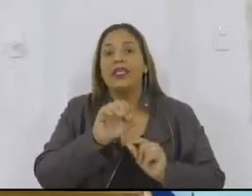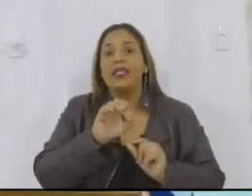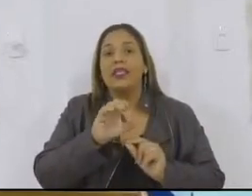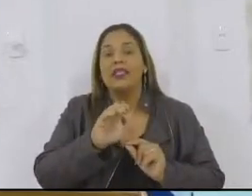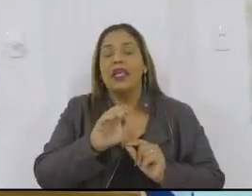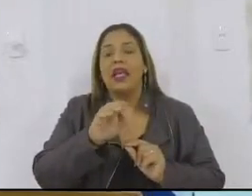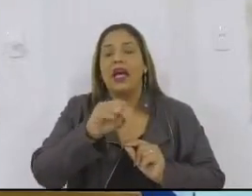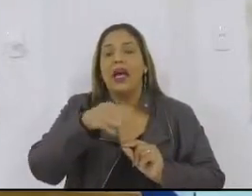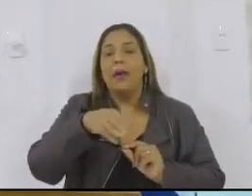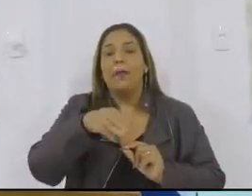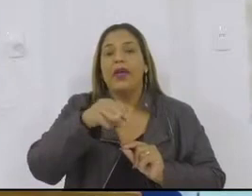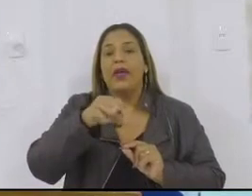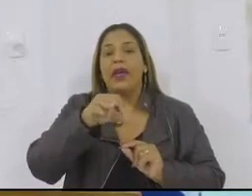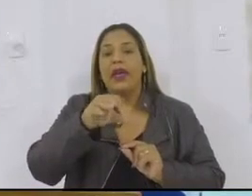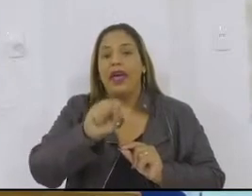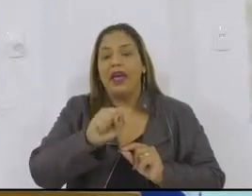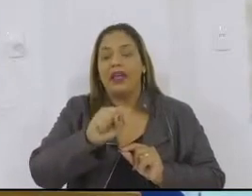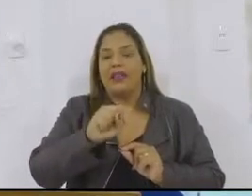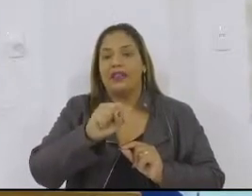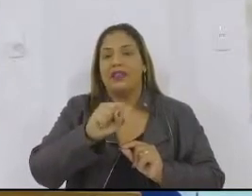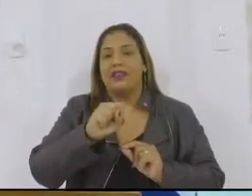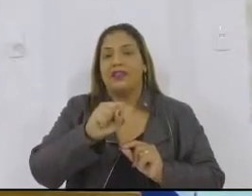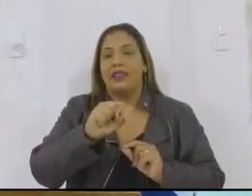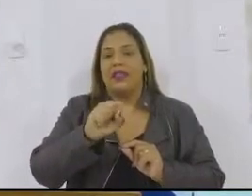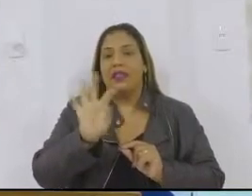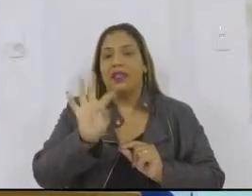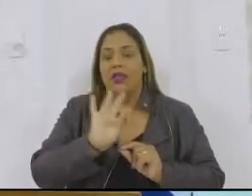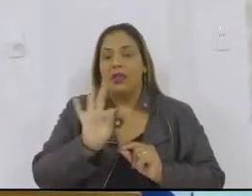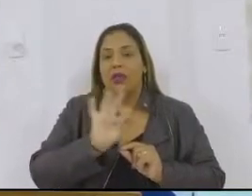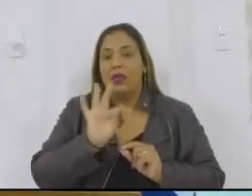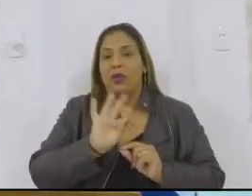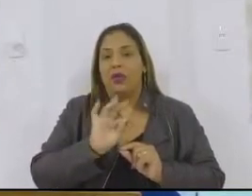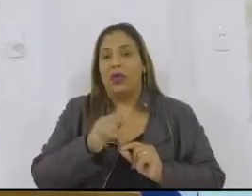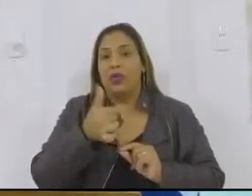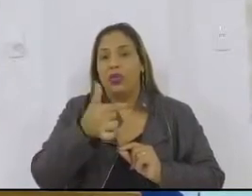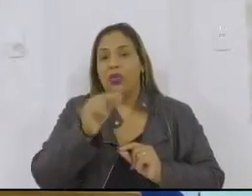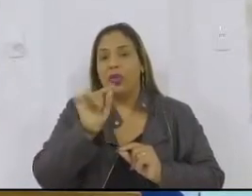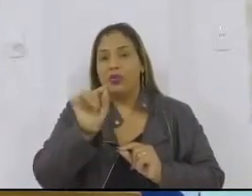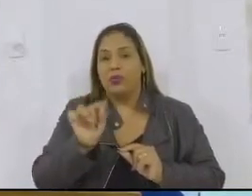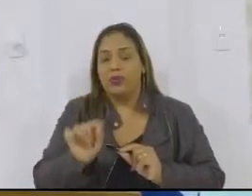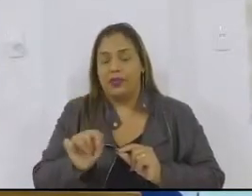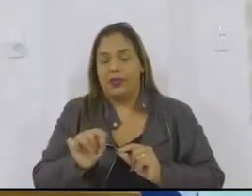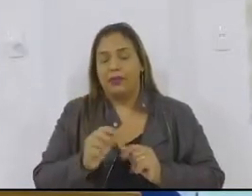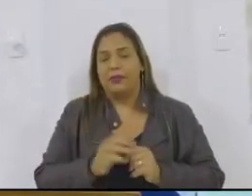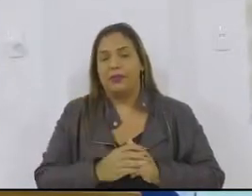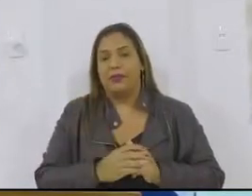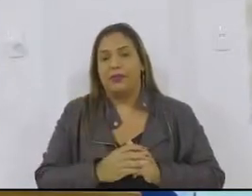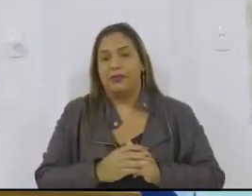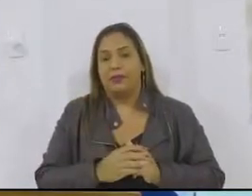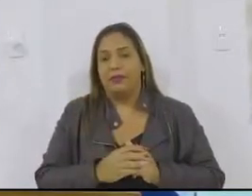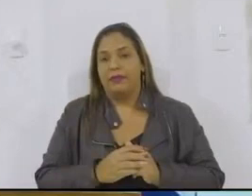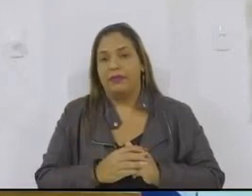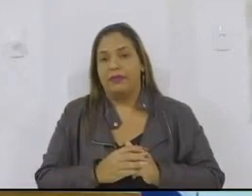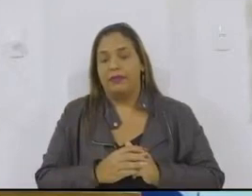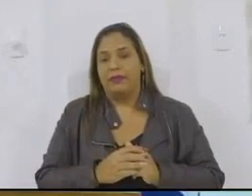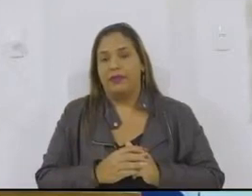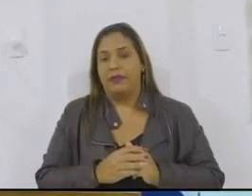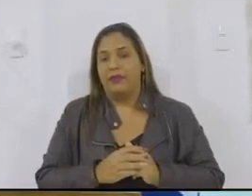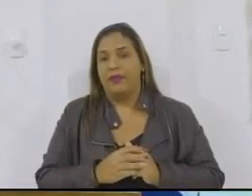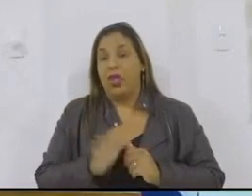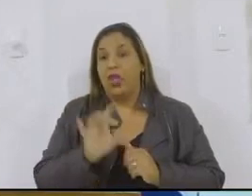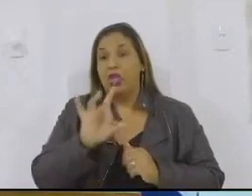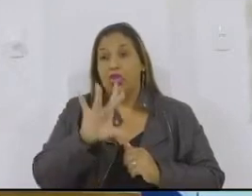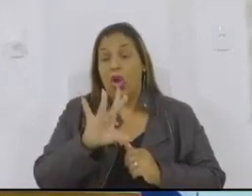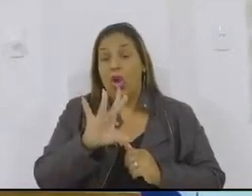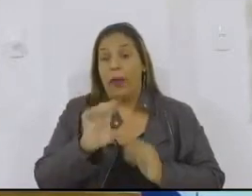nosso município já está aí vigorando 2%. Então, você vê, não será só a Casa e Vídeo, será